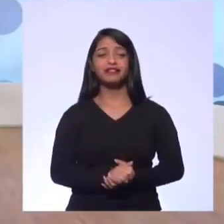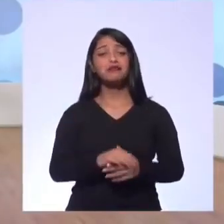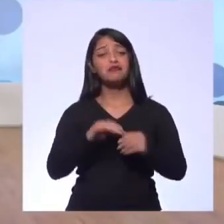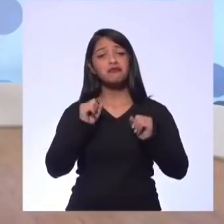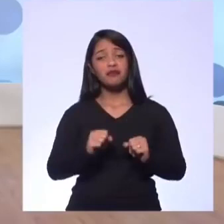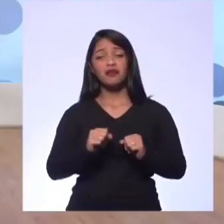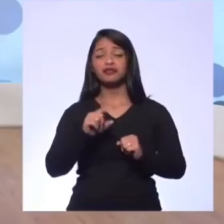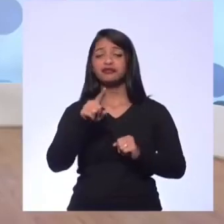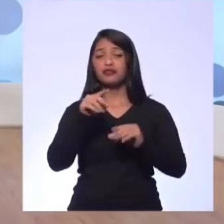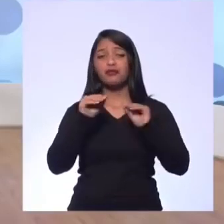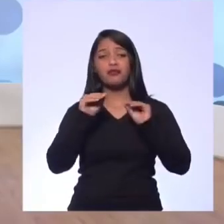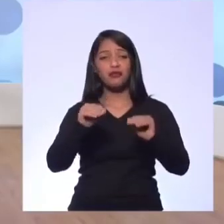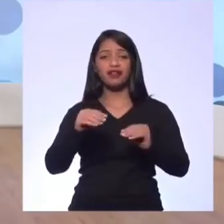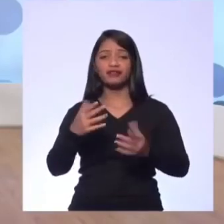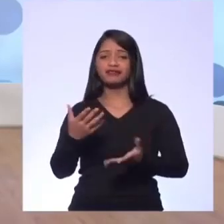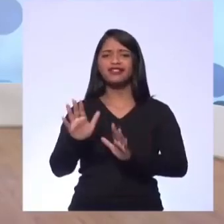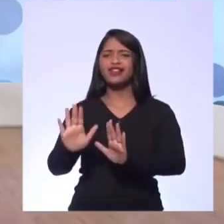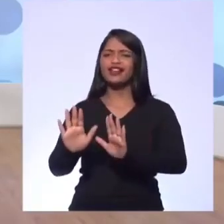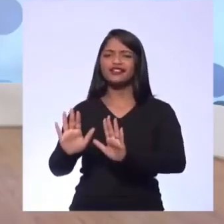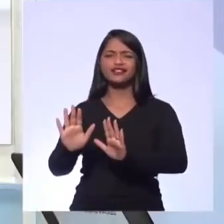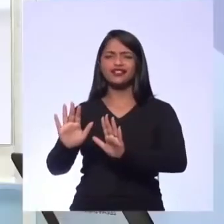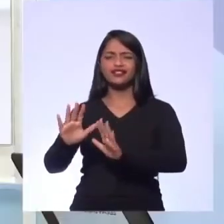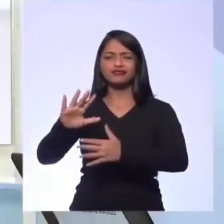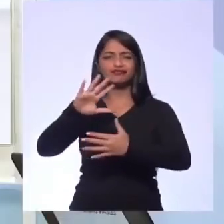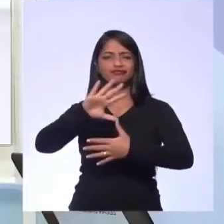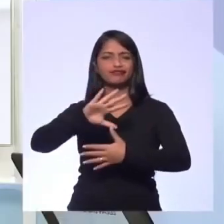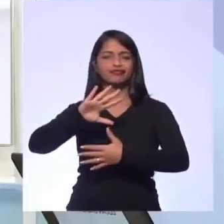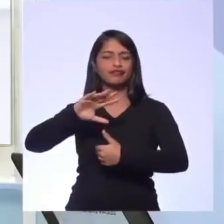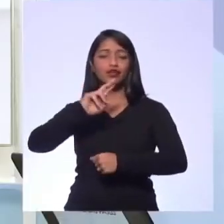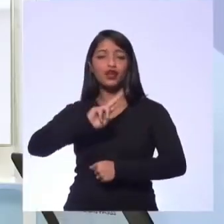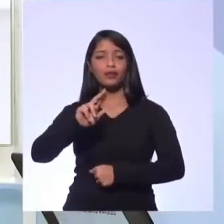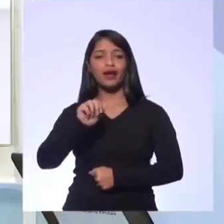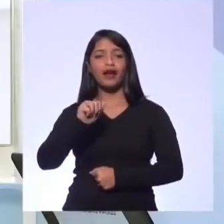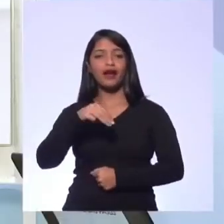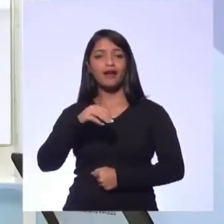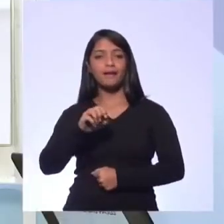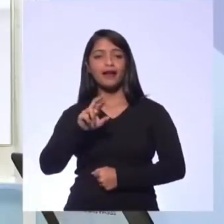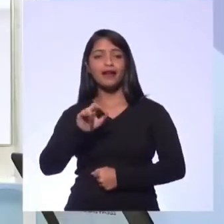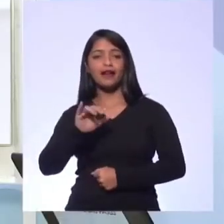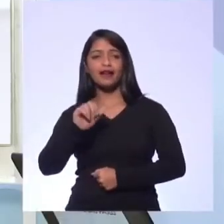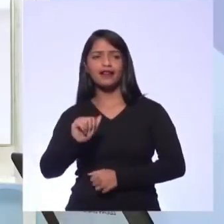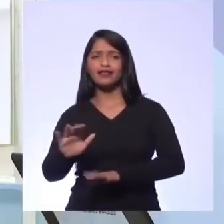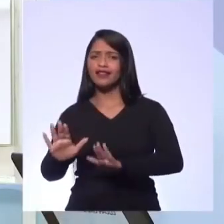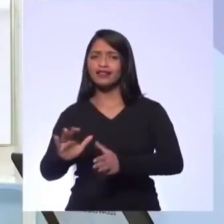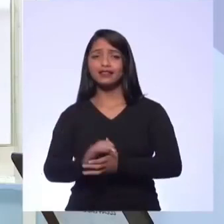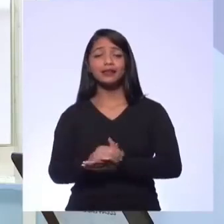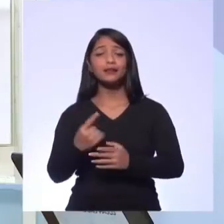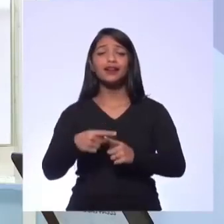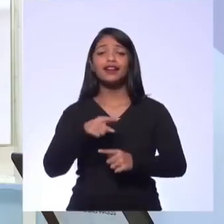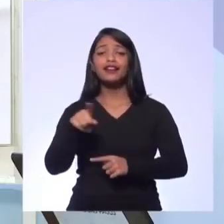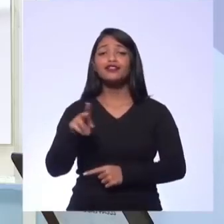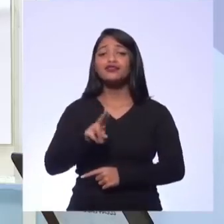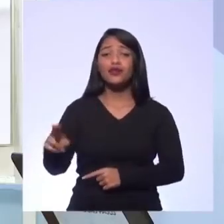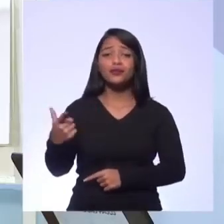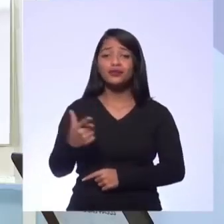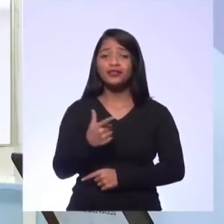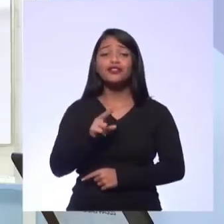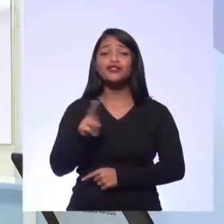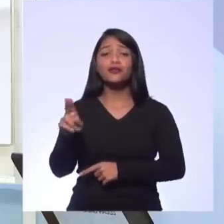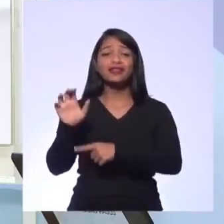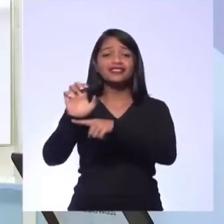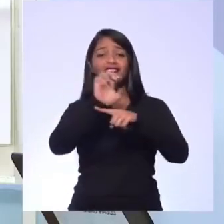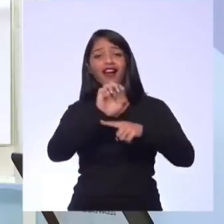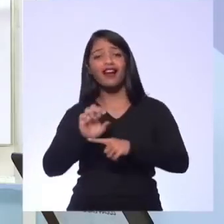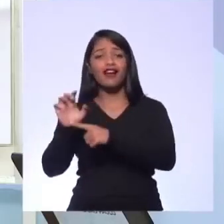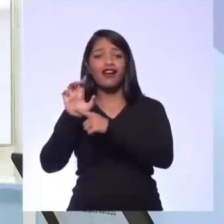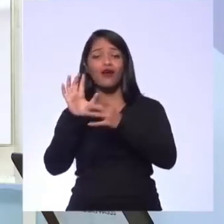né? deixa eles serem americanos mesmo, não tem problema não. É, então, é que o nome dele, coitado, o nome deles não tem nome, né? São Estados Unidos. Se você quisesse